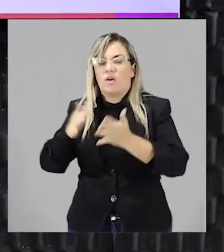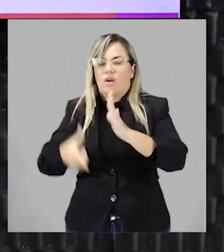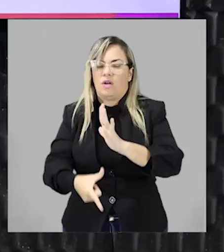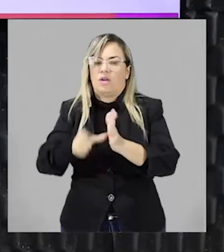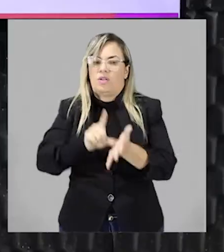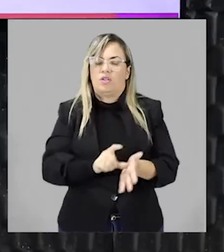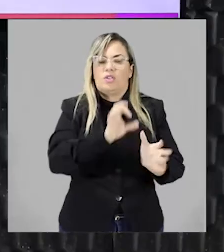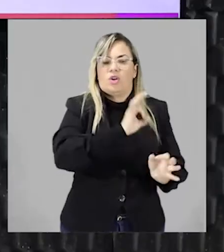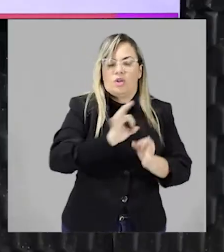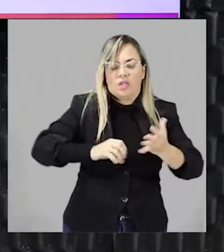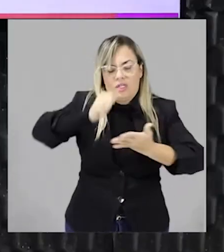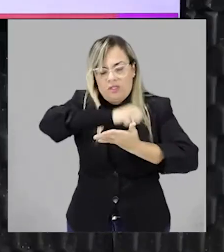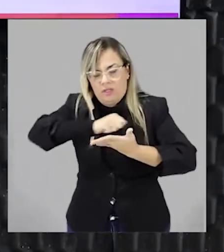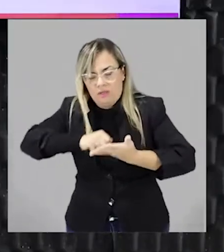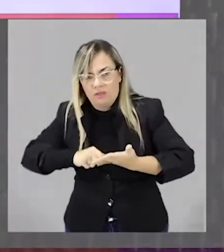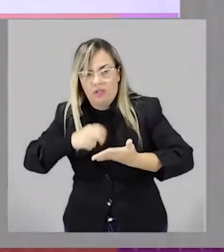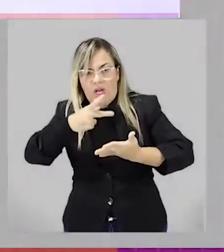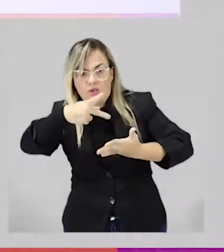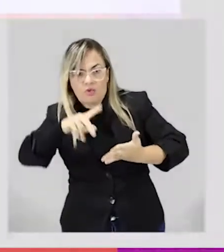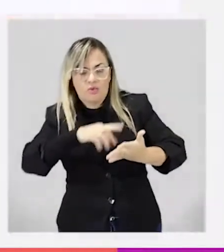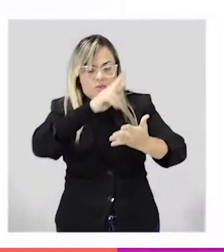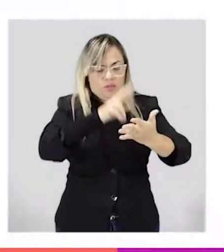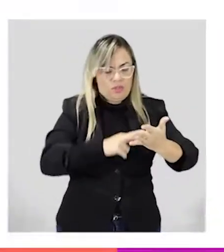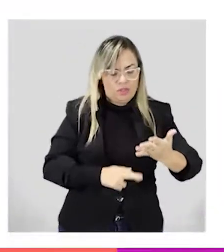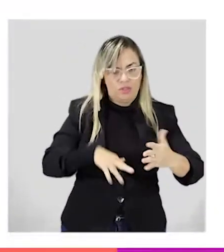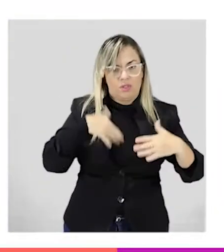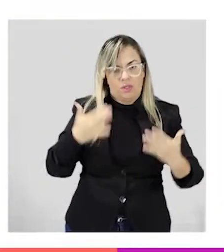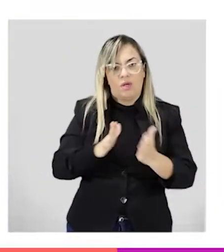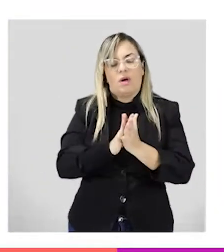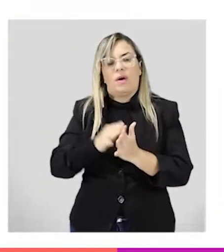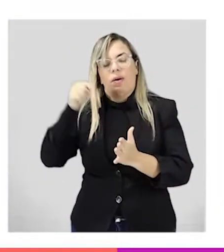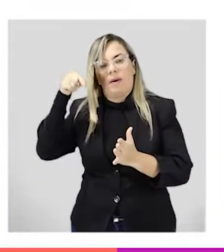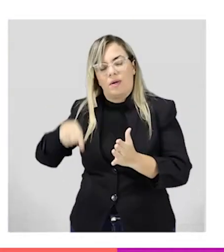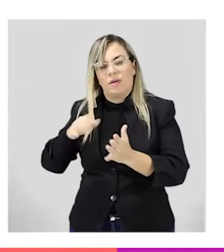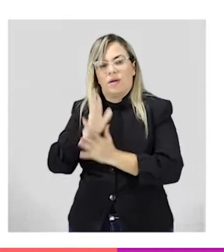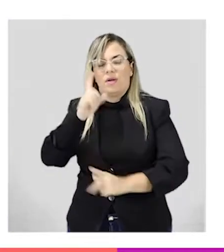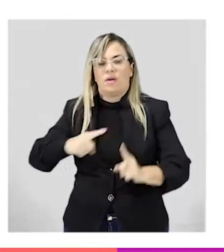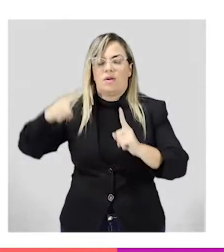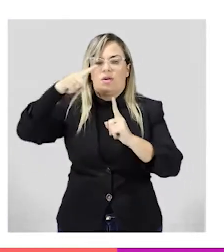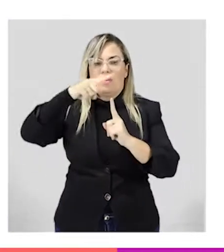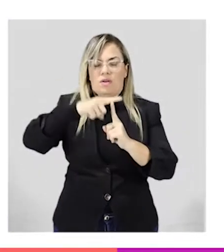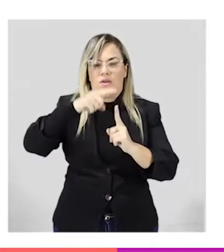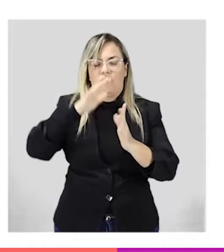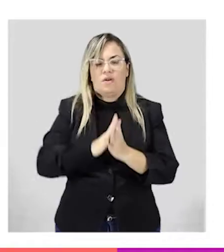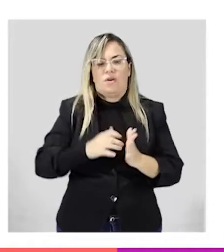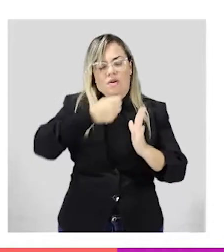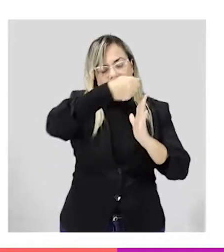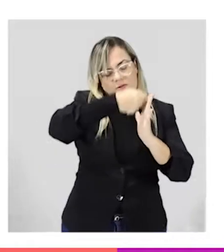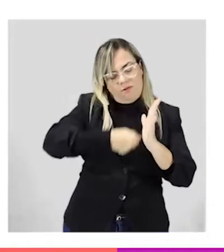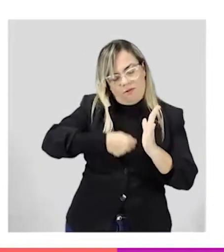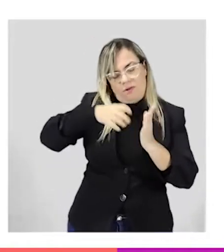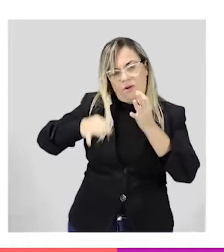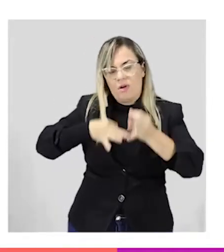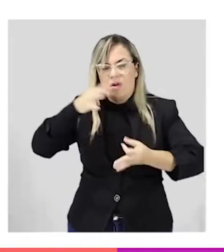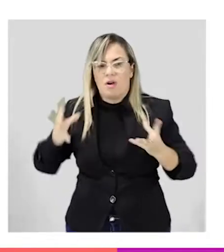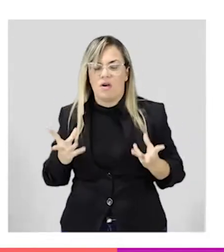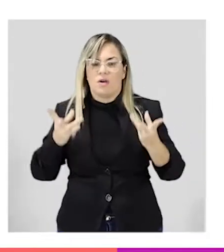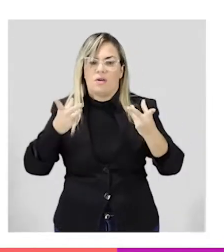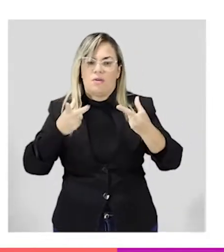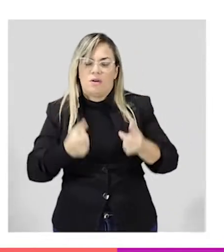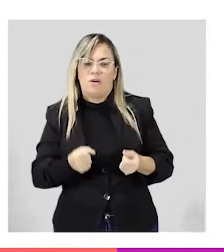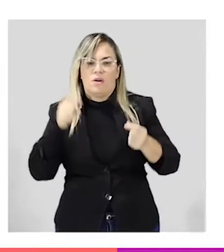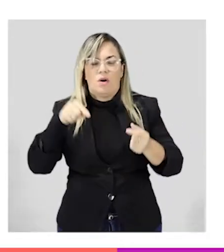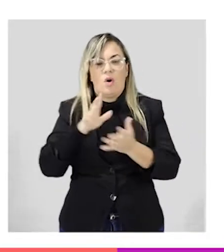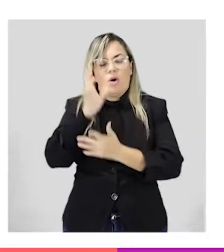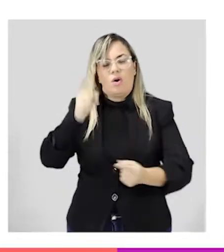sua redação. Nessa modalidade da tipologia dissertativa, argumentativa, a intenção